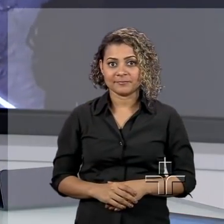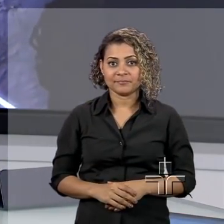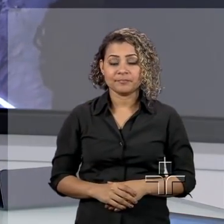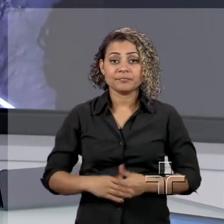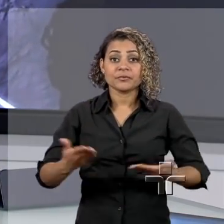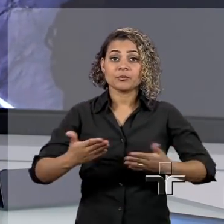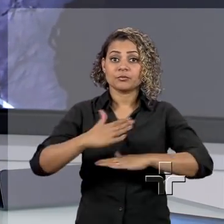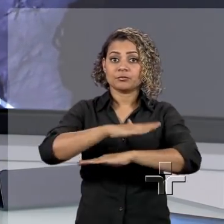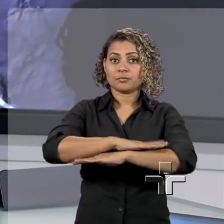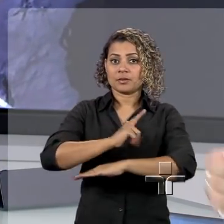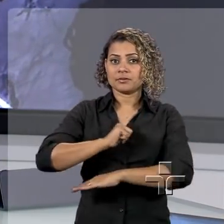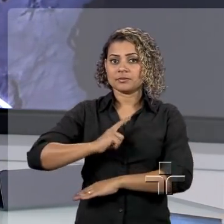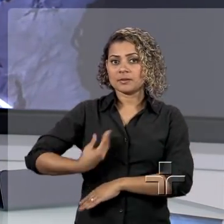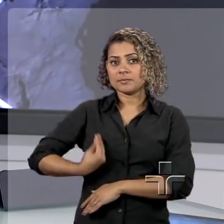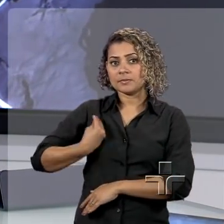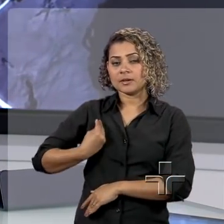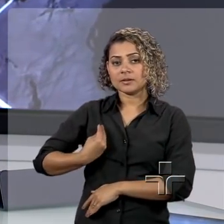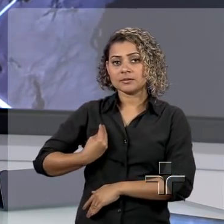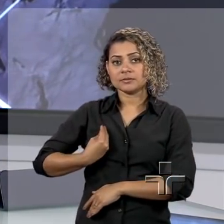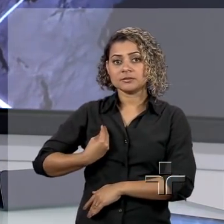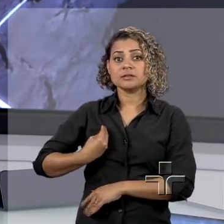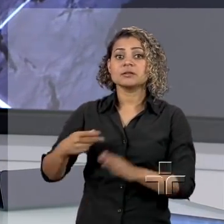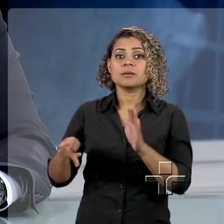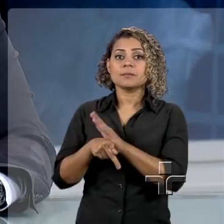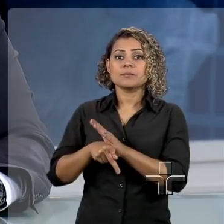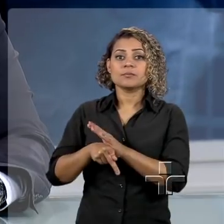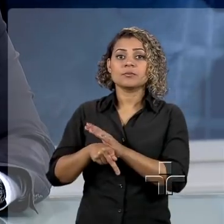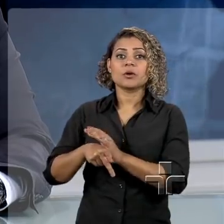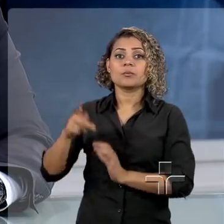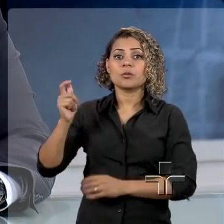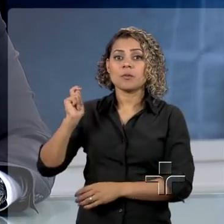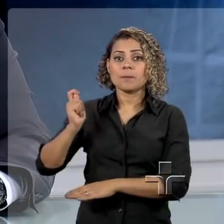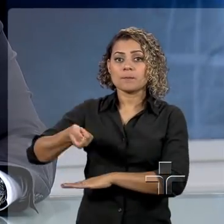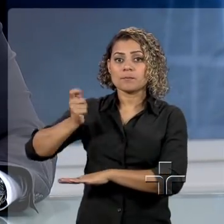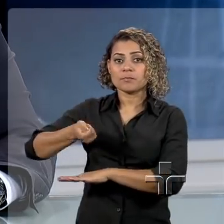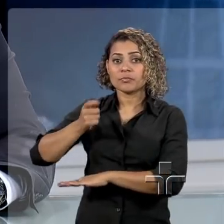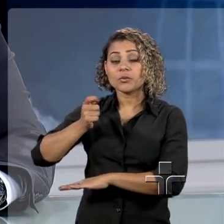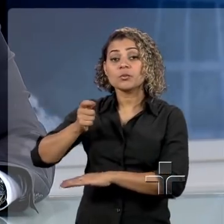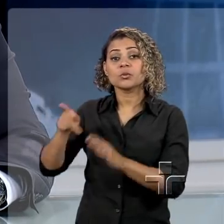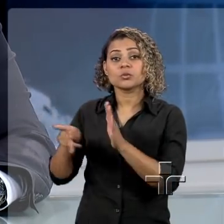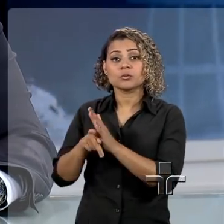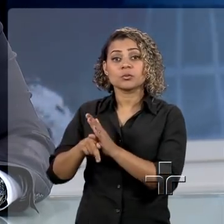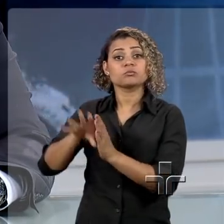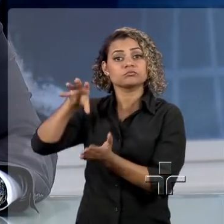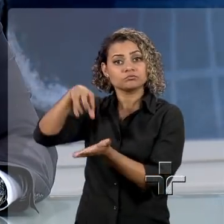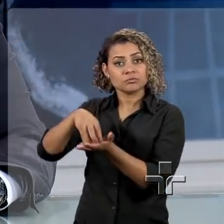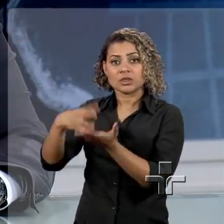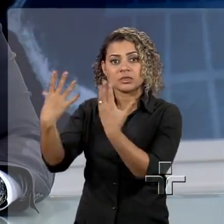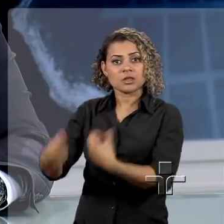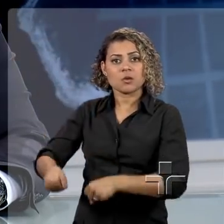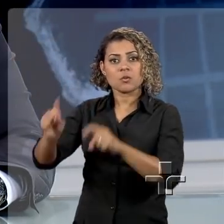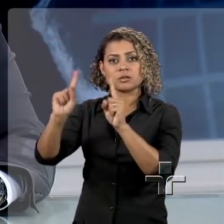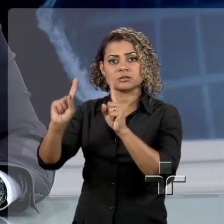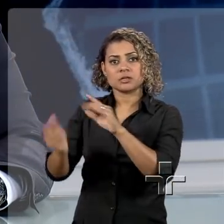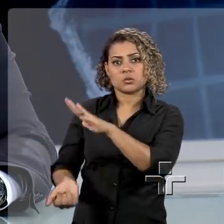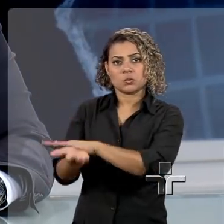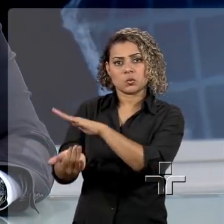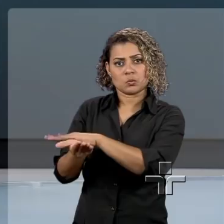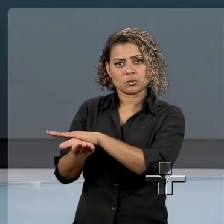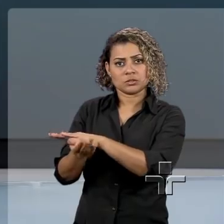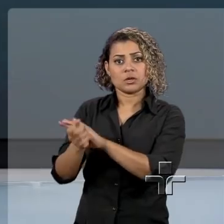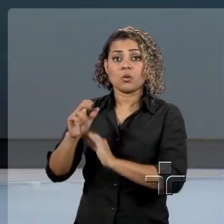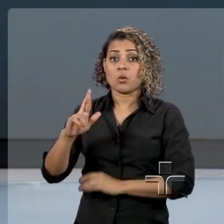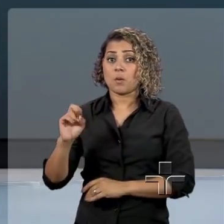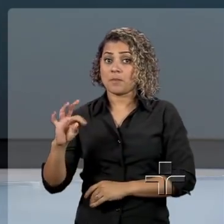Na bancada, temos a presença do promotor de justiça e presidente do Instituto Não Aceito Corrupção, Roberto Liviano, e